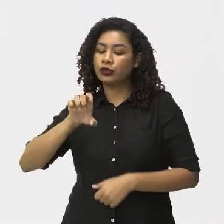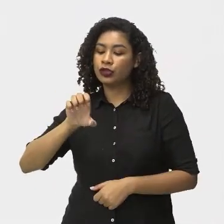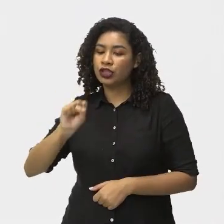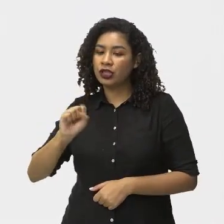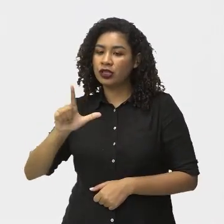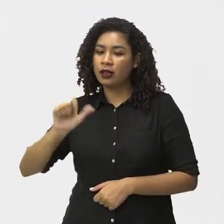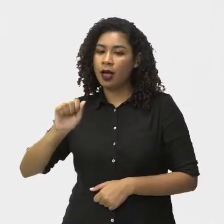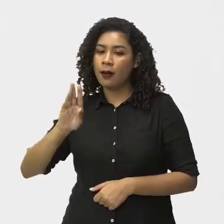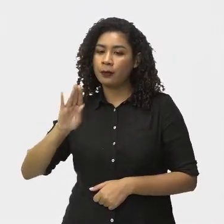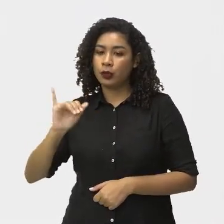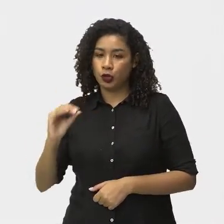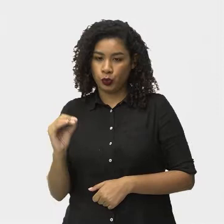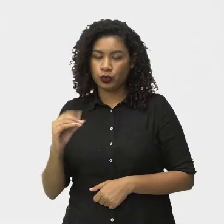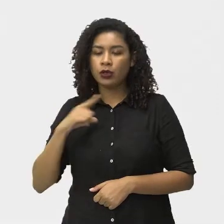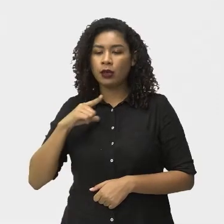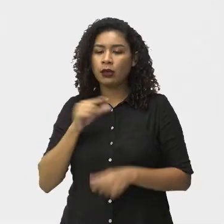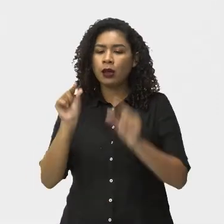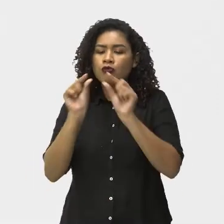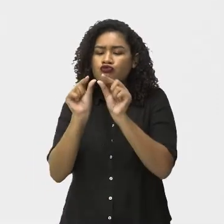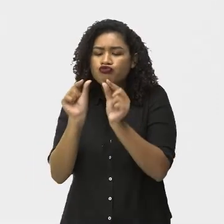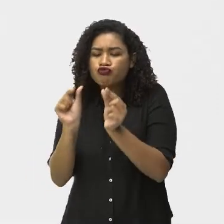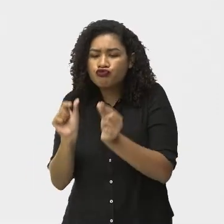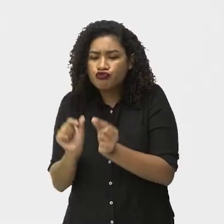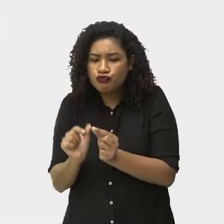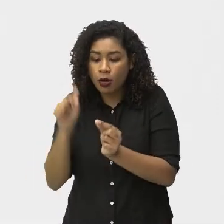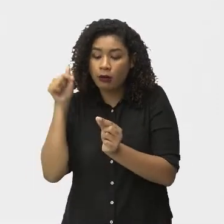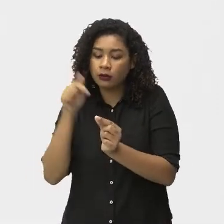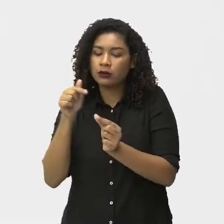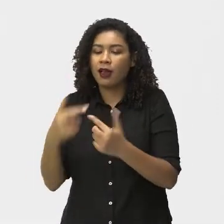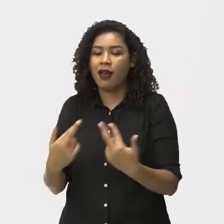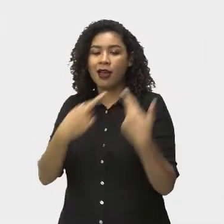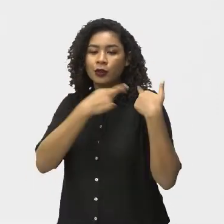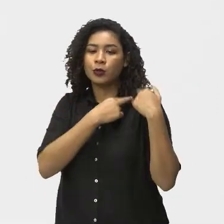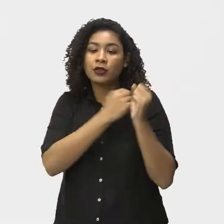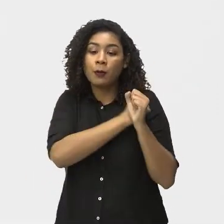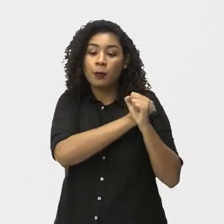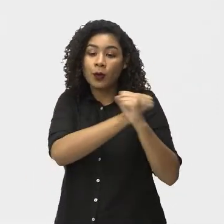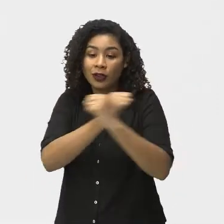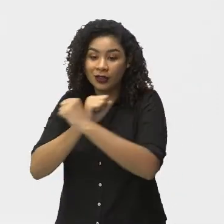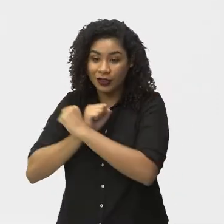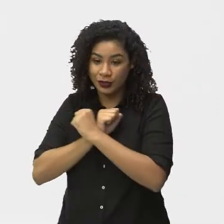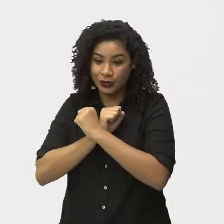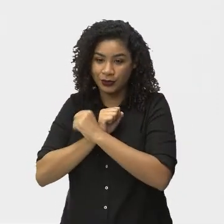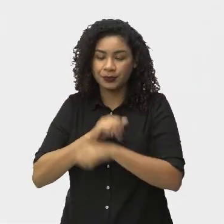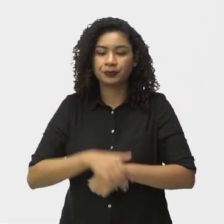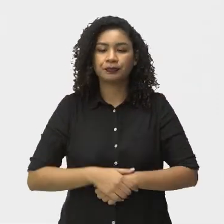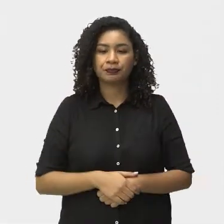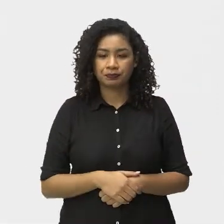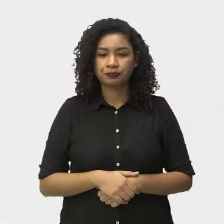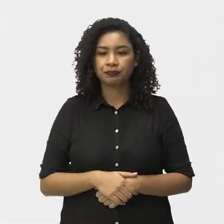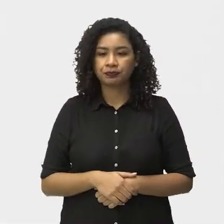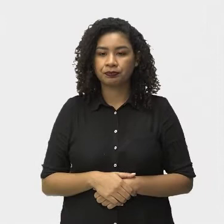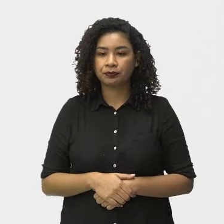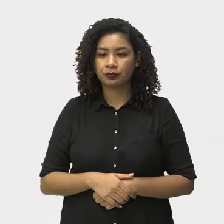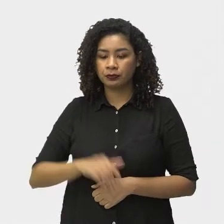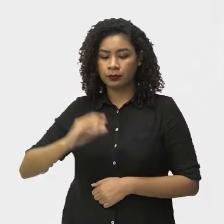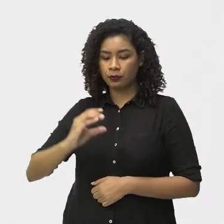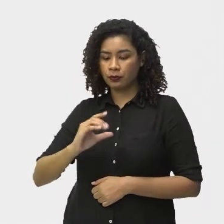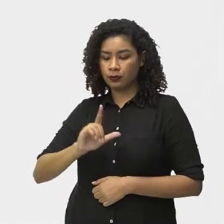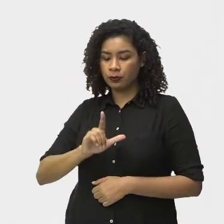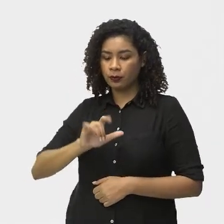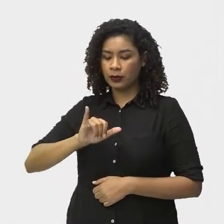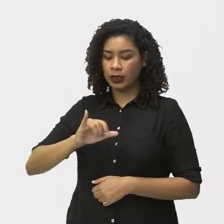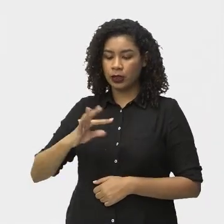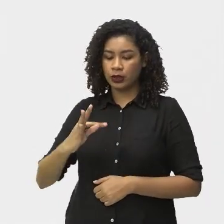lábios, eles vão ter essa função ali de proteger o aparelho reprodutor feminino. O clitóris, que é um órgão sensível do